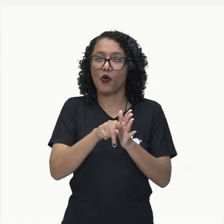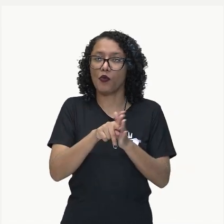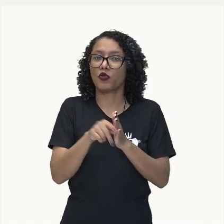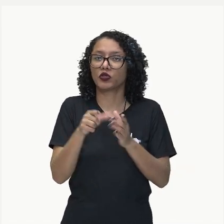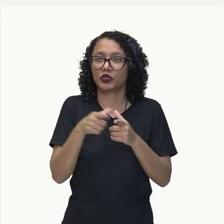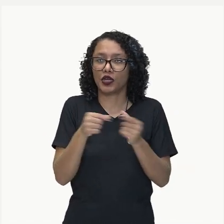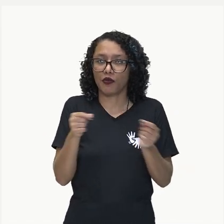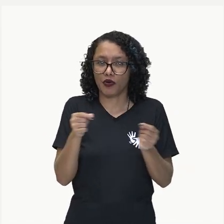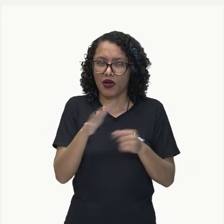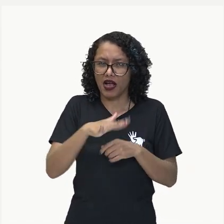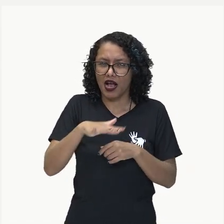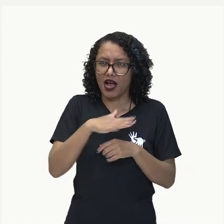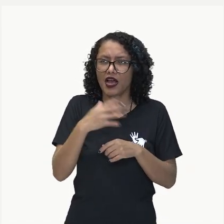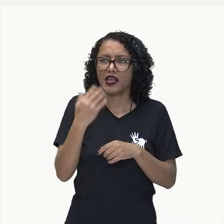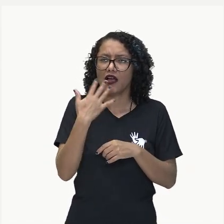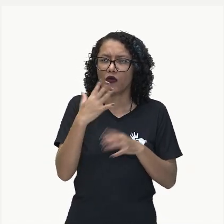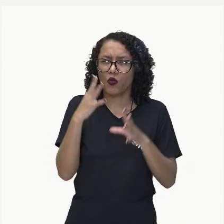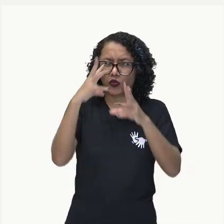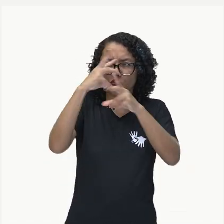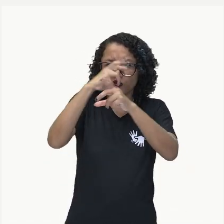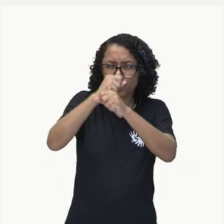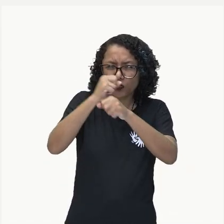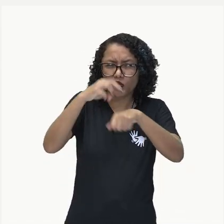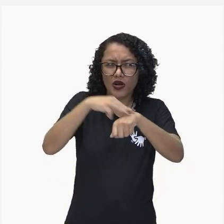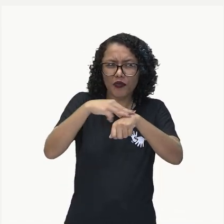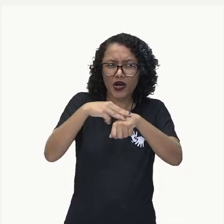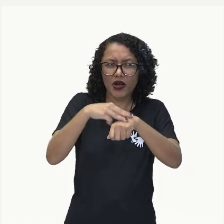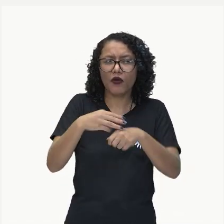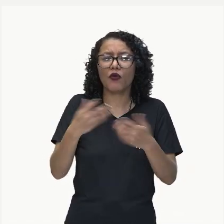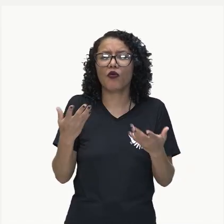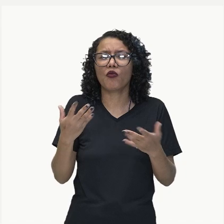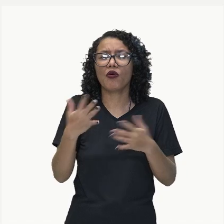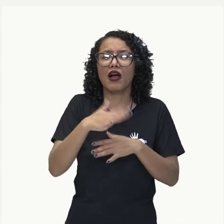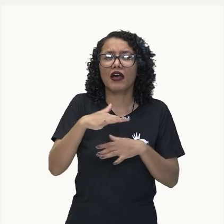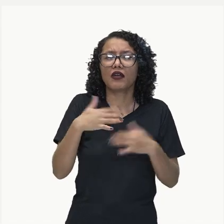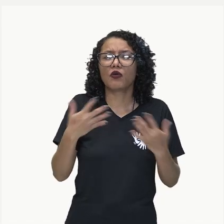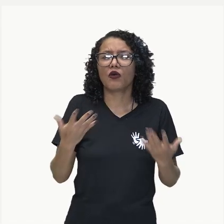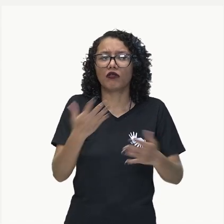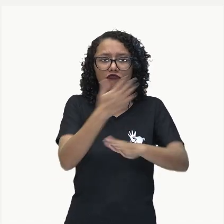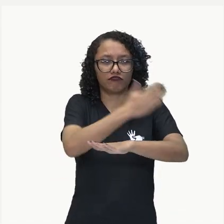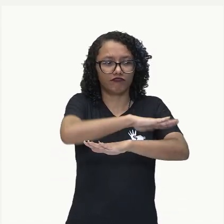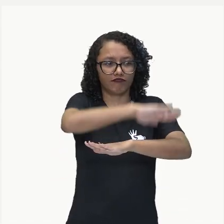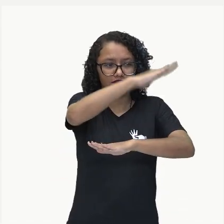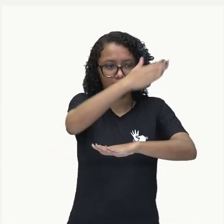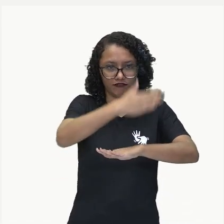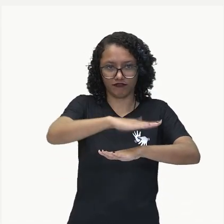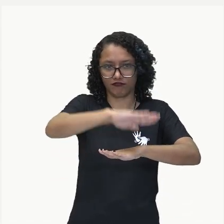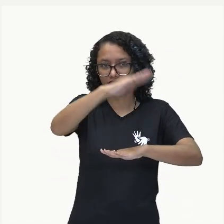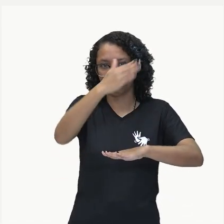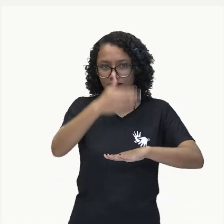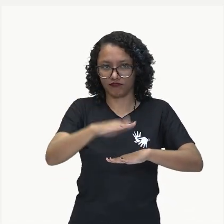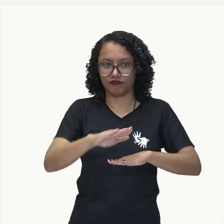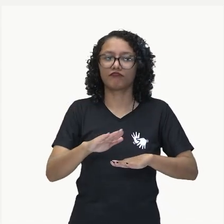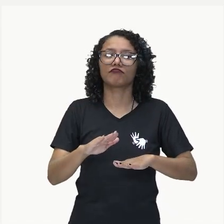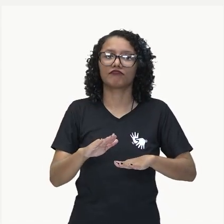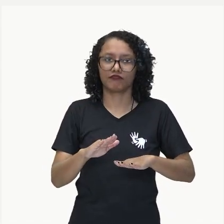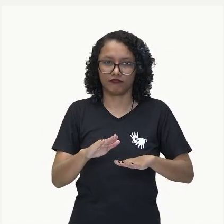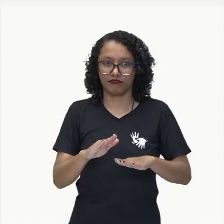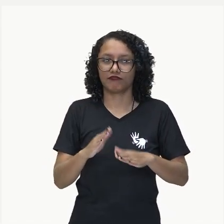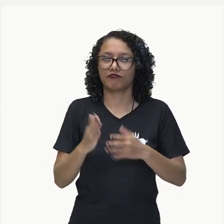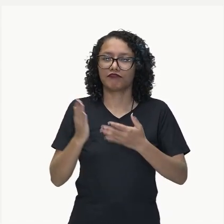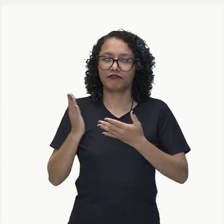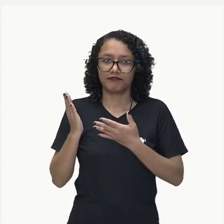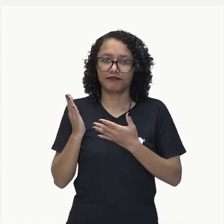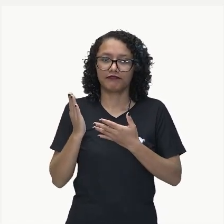escuras, né, que a gente observa esse marrom, são as áreas montanhosas. Então, olha só, né, o Japão, ele